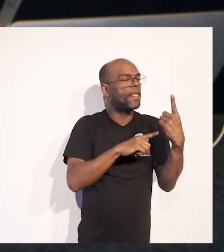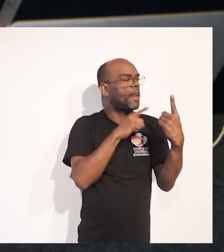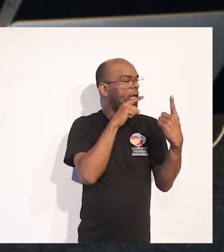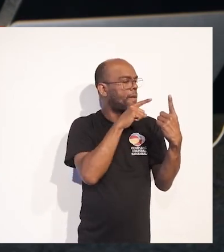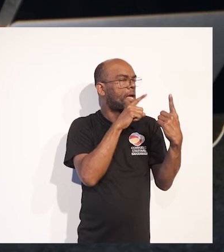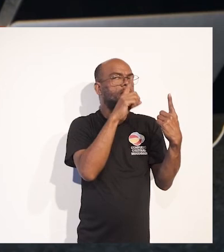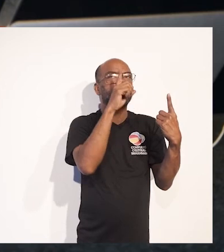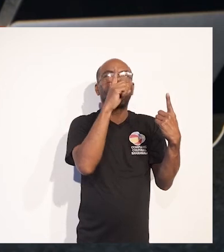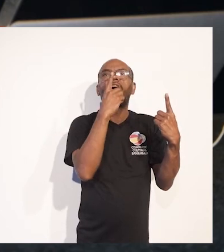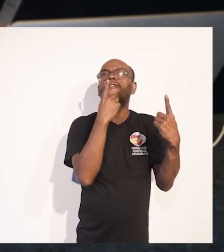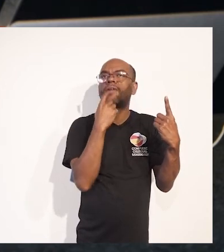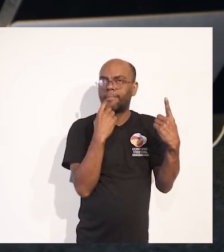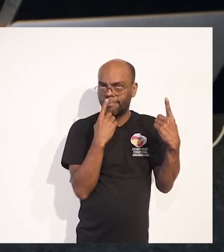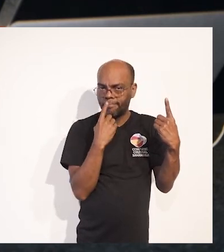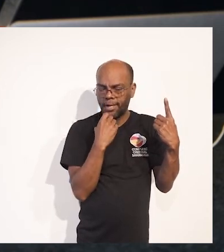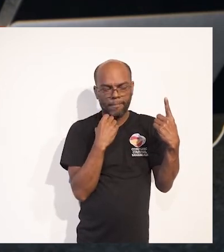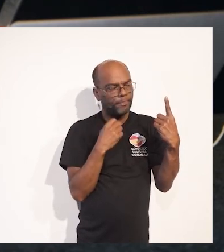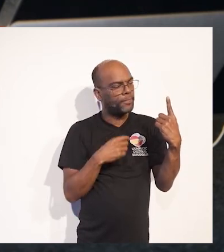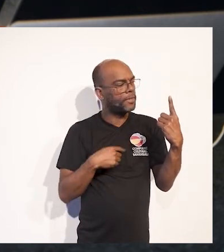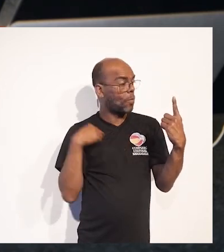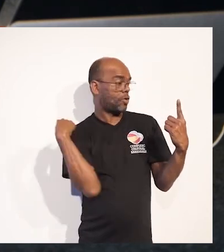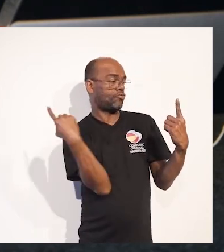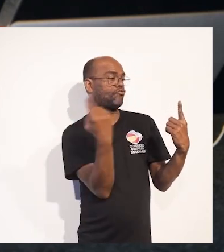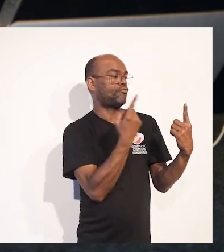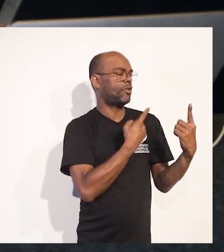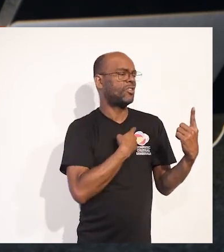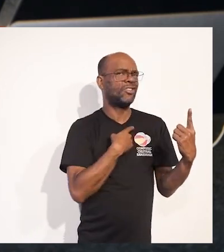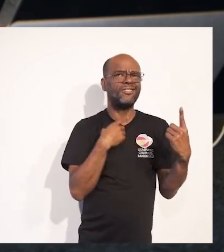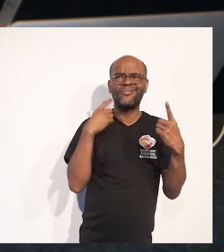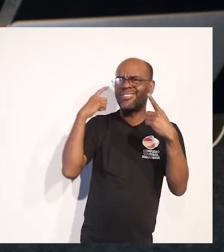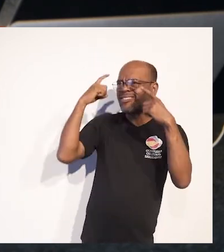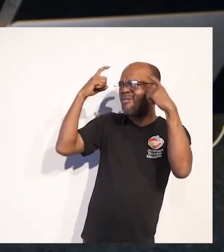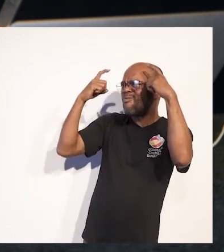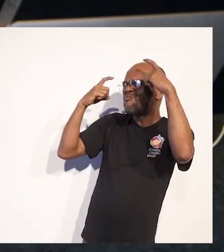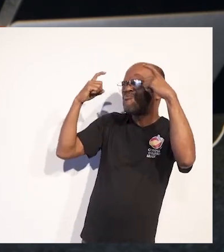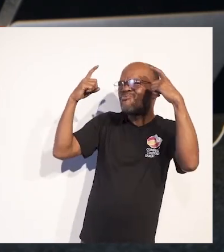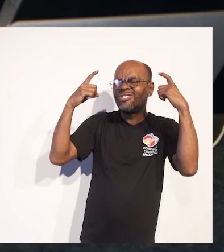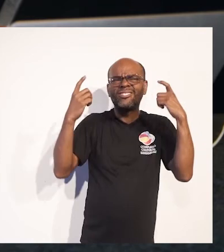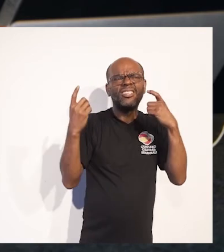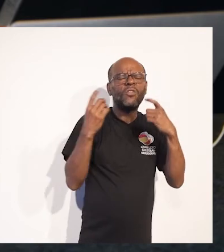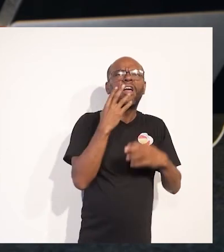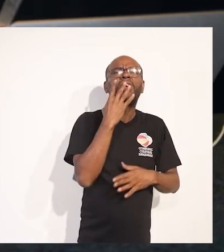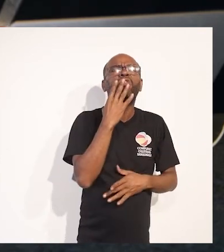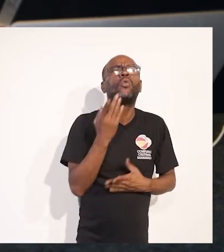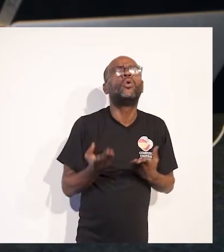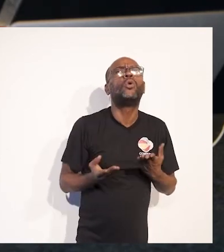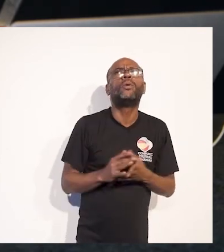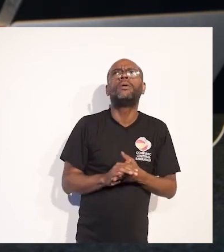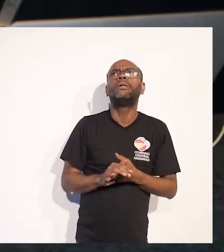mais avermelhada. Então a gente acaba confundindo, quando a gente vai falar de